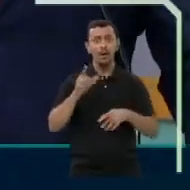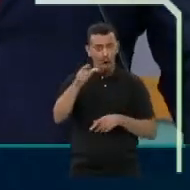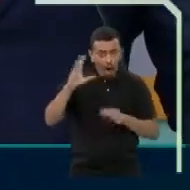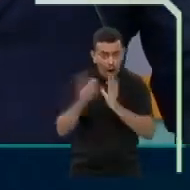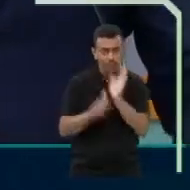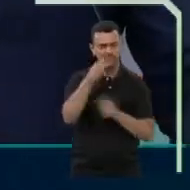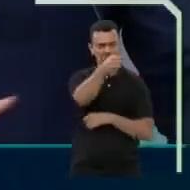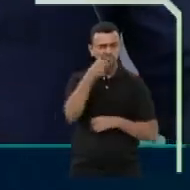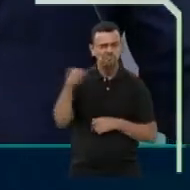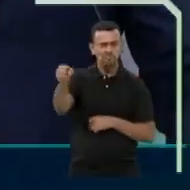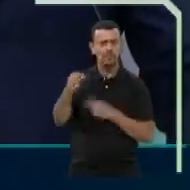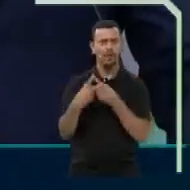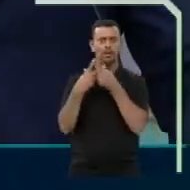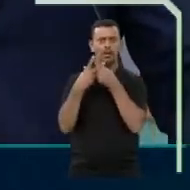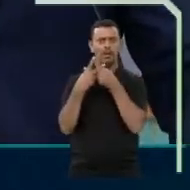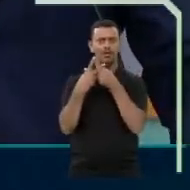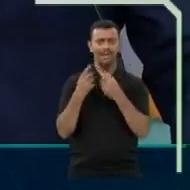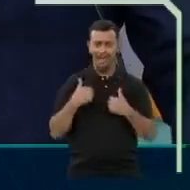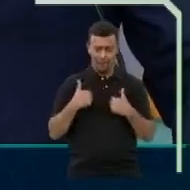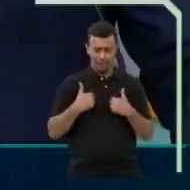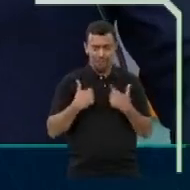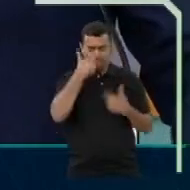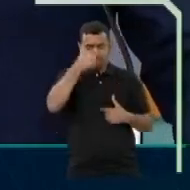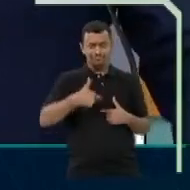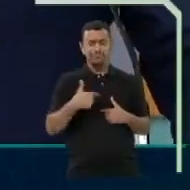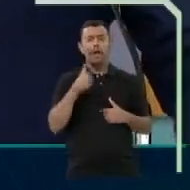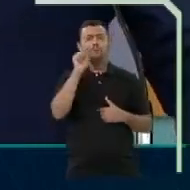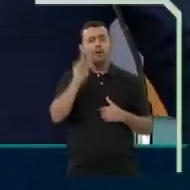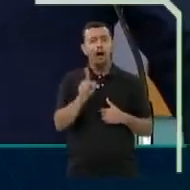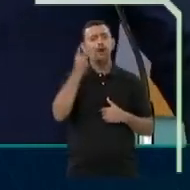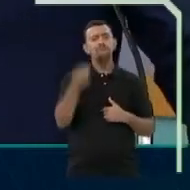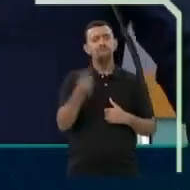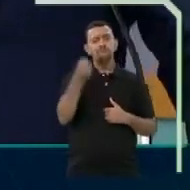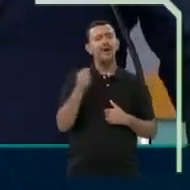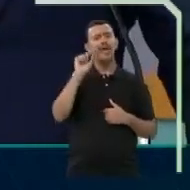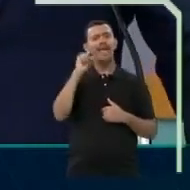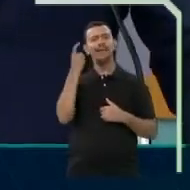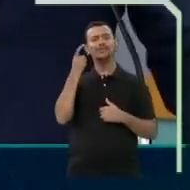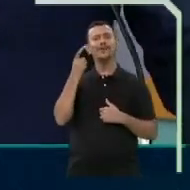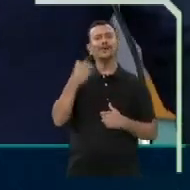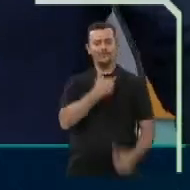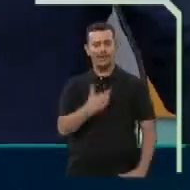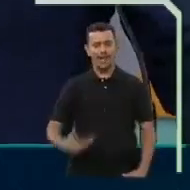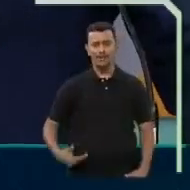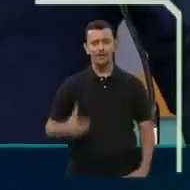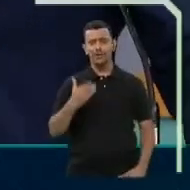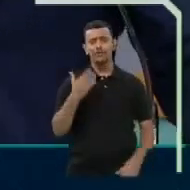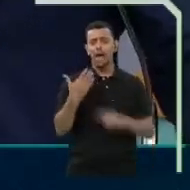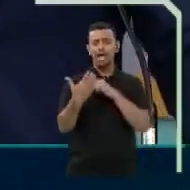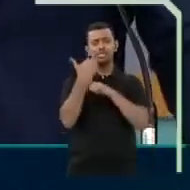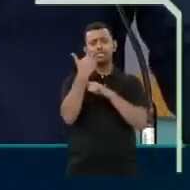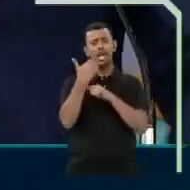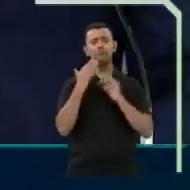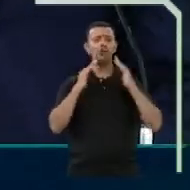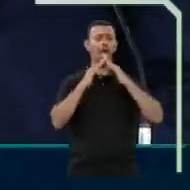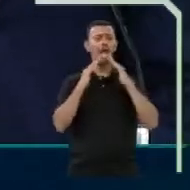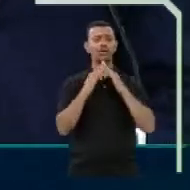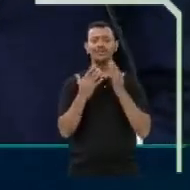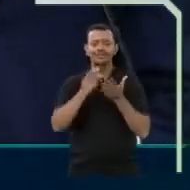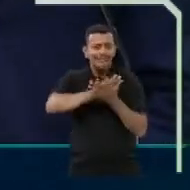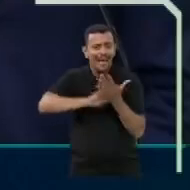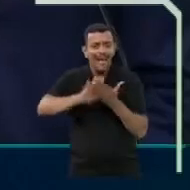Por essa razão, eu não recebo aposentadoria de ex-governador, eu não recebo auxílio moradia, eu não recebo verba indenizatória para